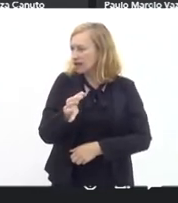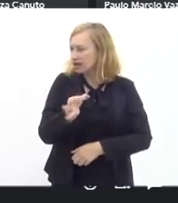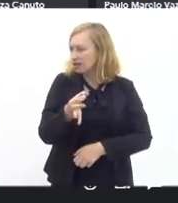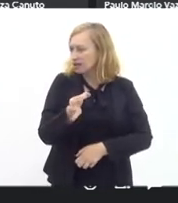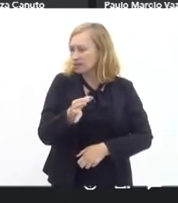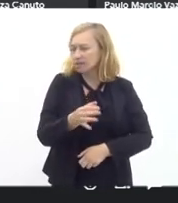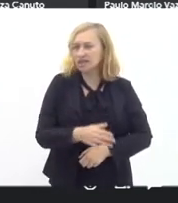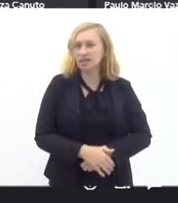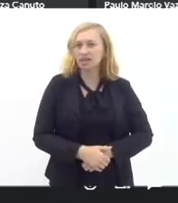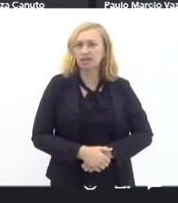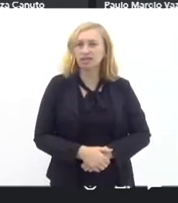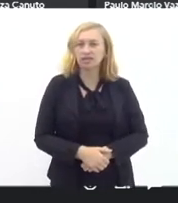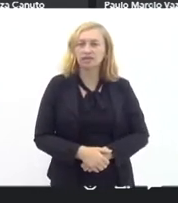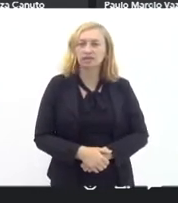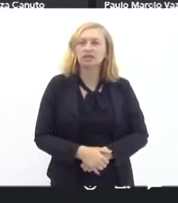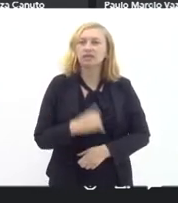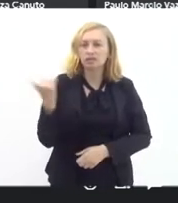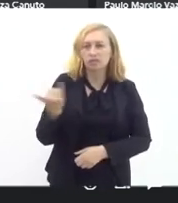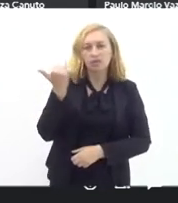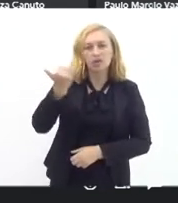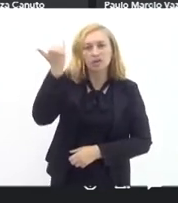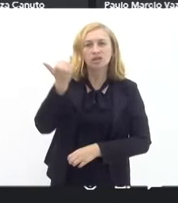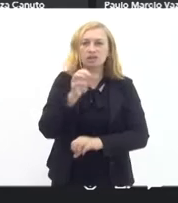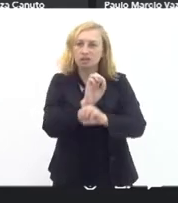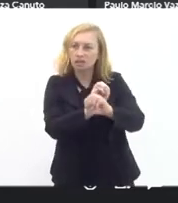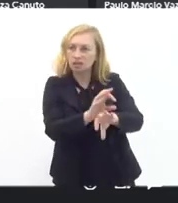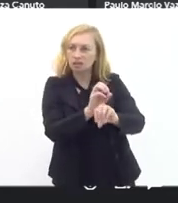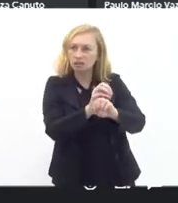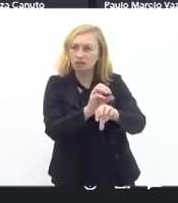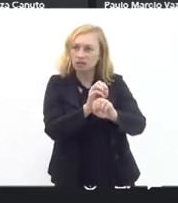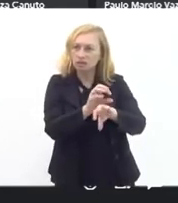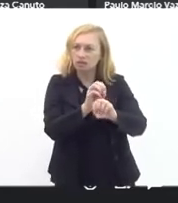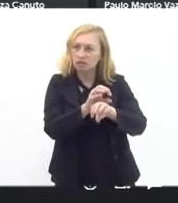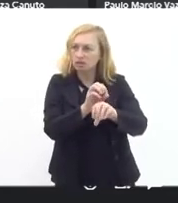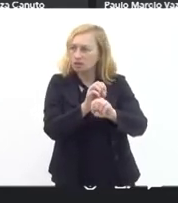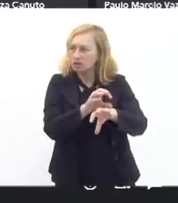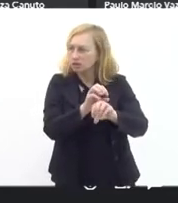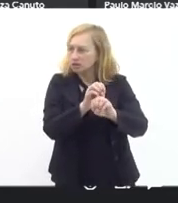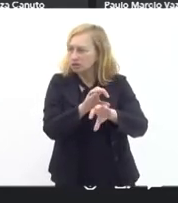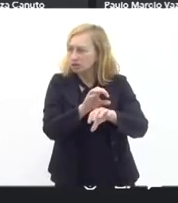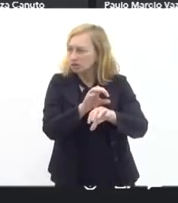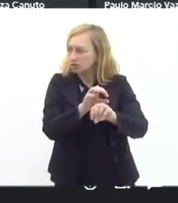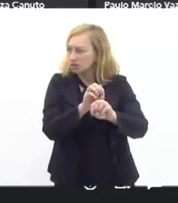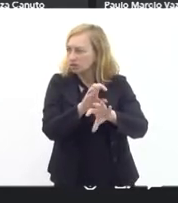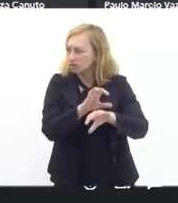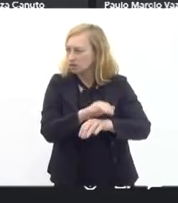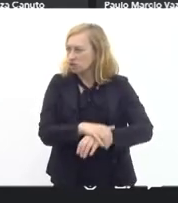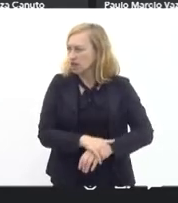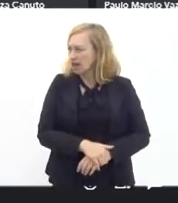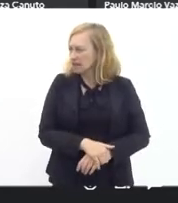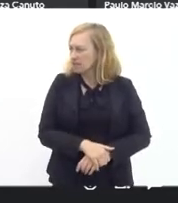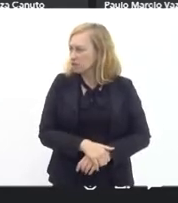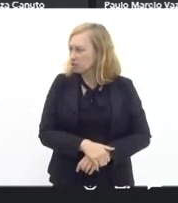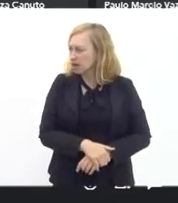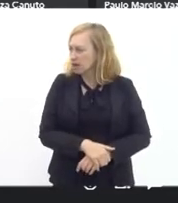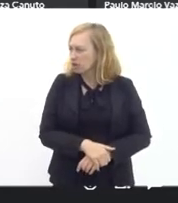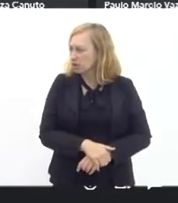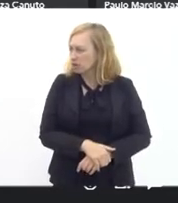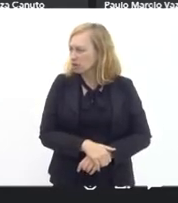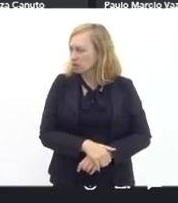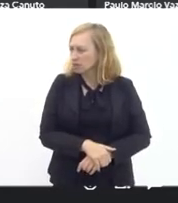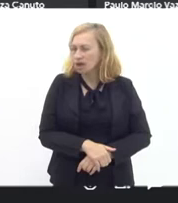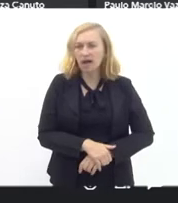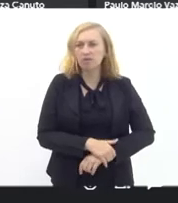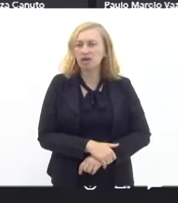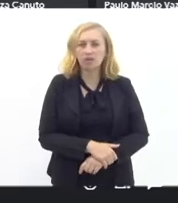ouve falas importantes aqui, como a questão da educação, se vocês me permitirem... brevemente, está lá, né? Agora